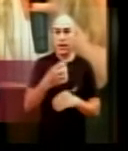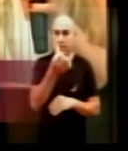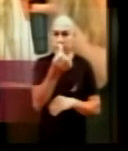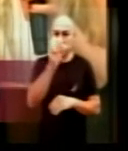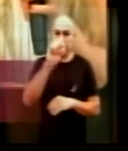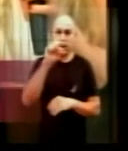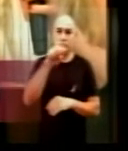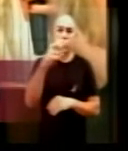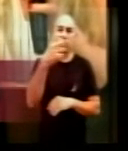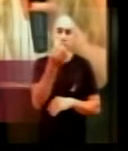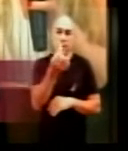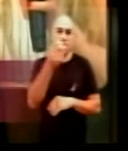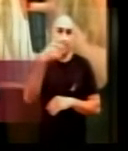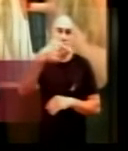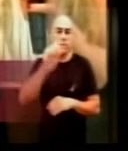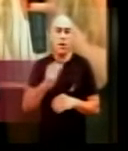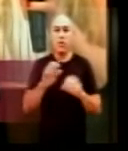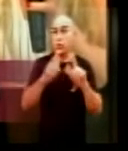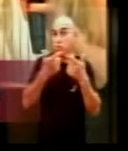60.620 destes negativos e